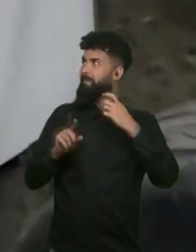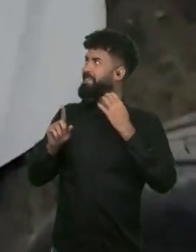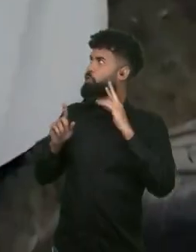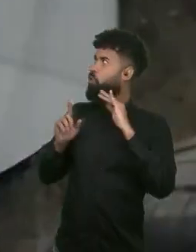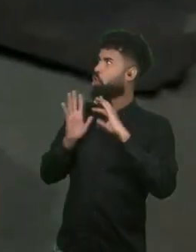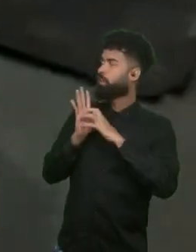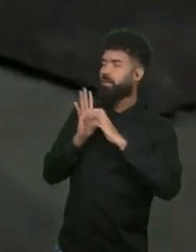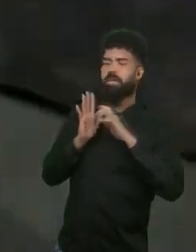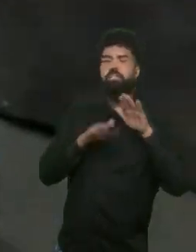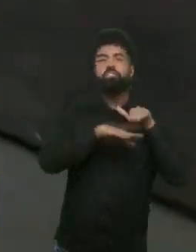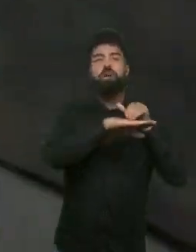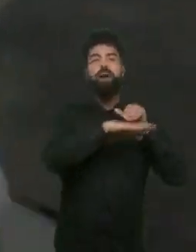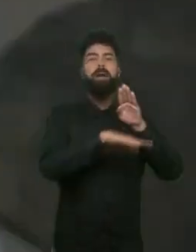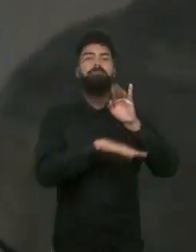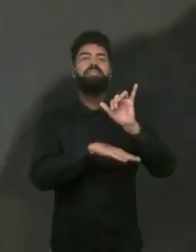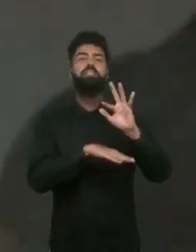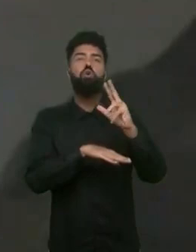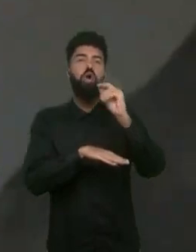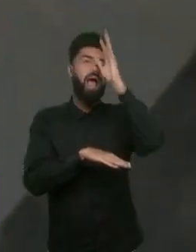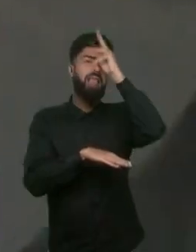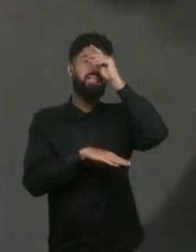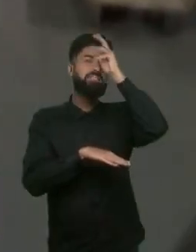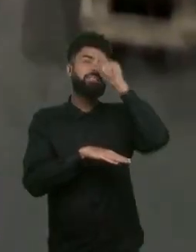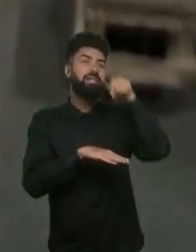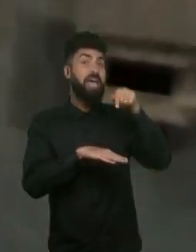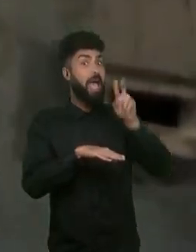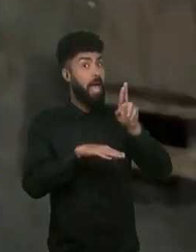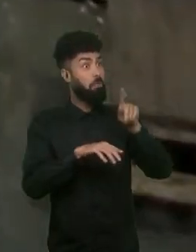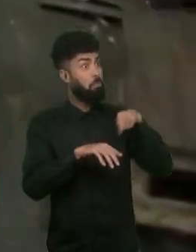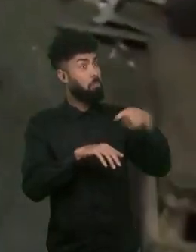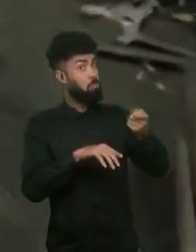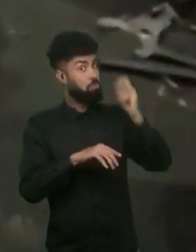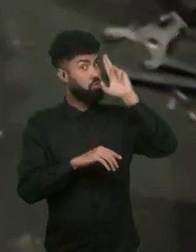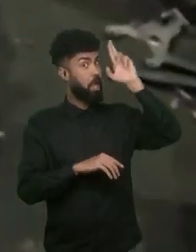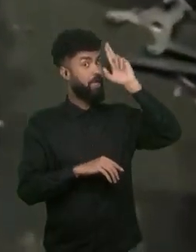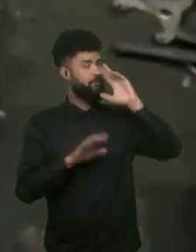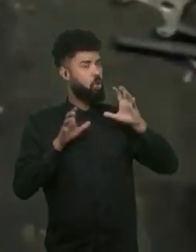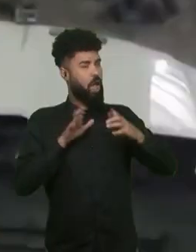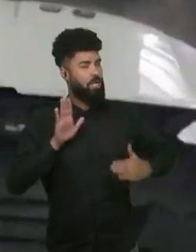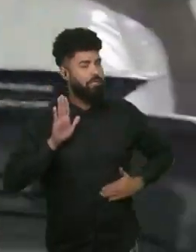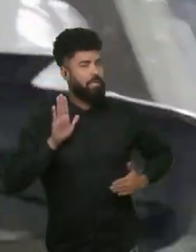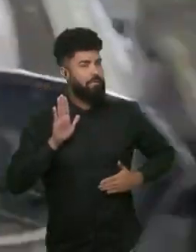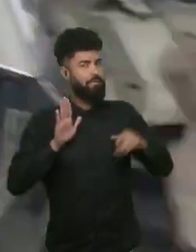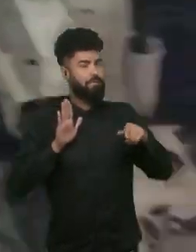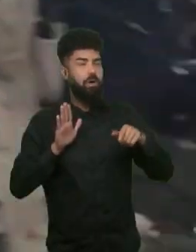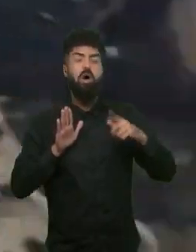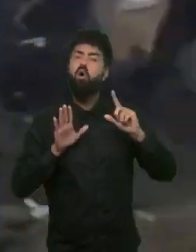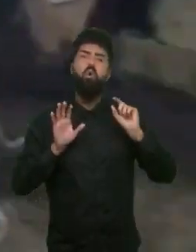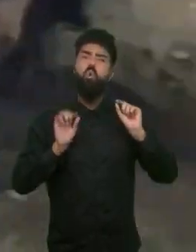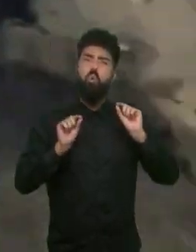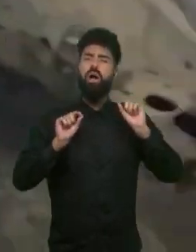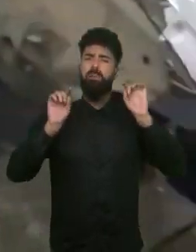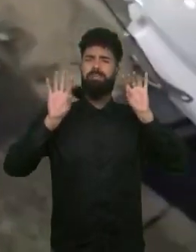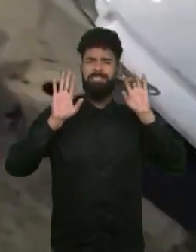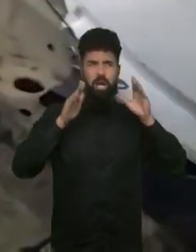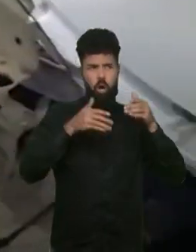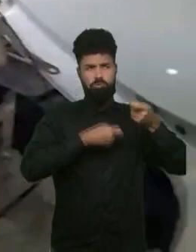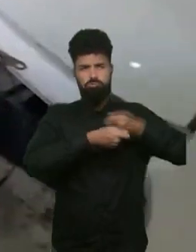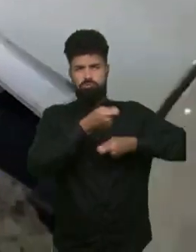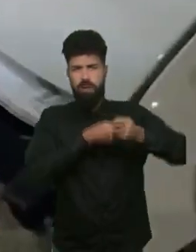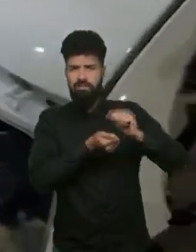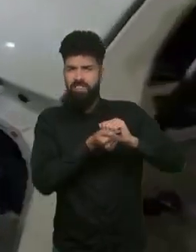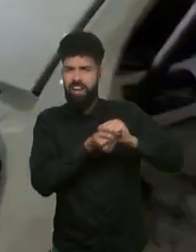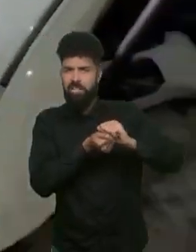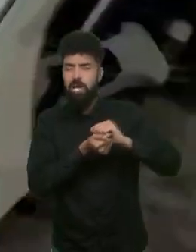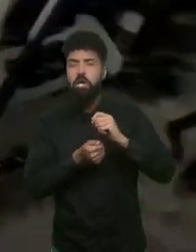Binho Galinha, é apontado como chefe da organização. A facção é especializada na lavagem de dinheiro do jogo